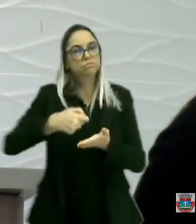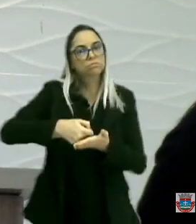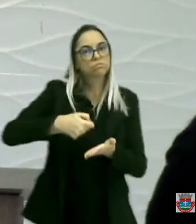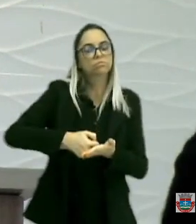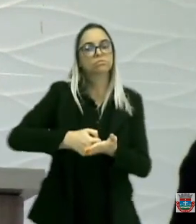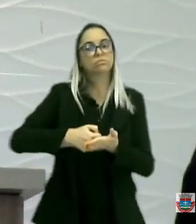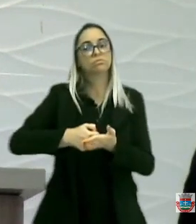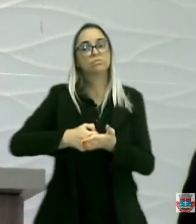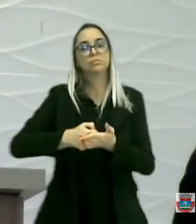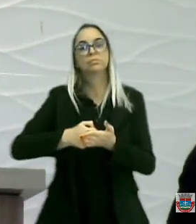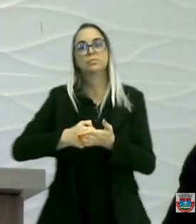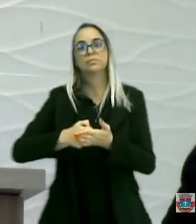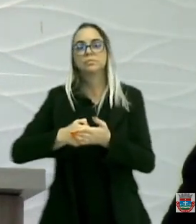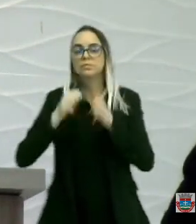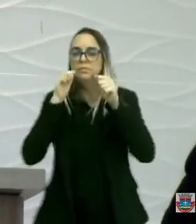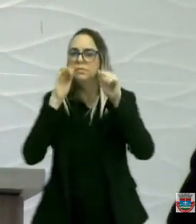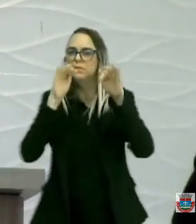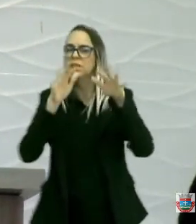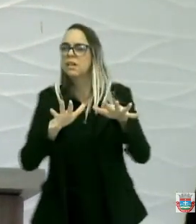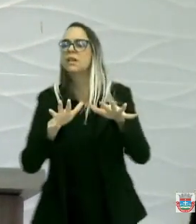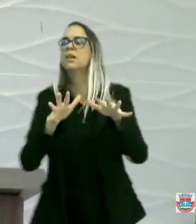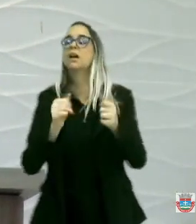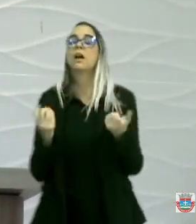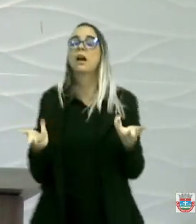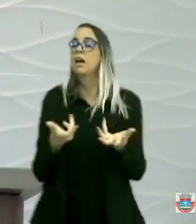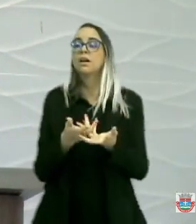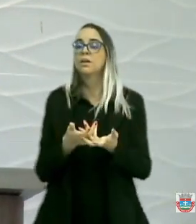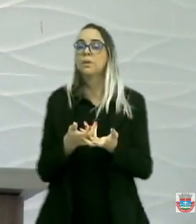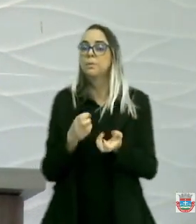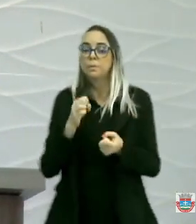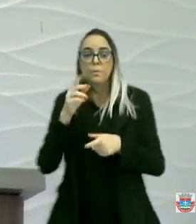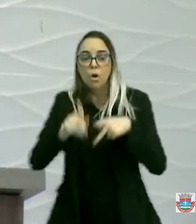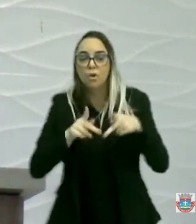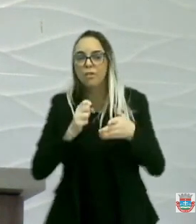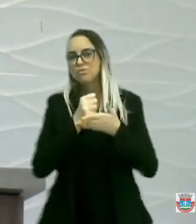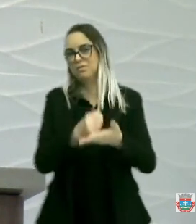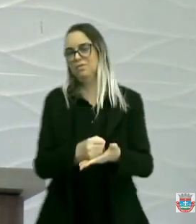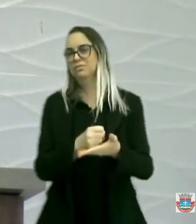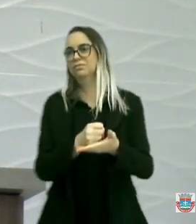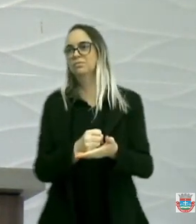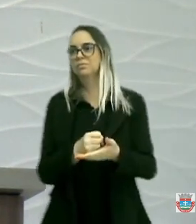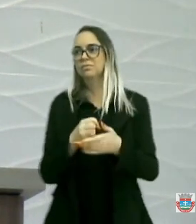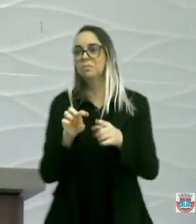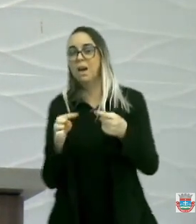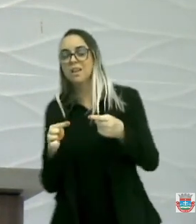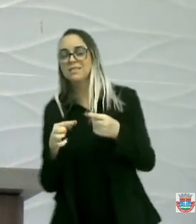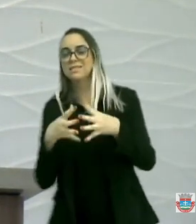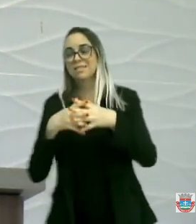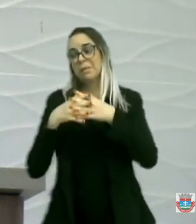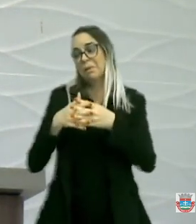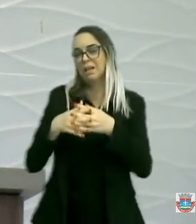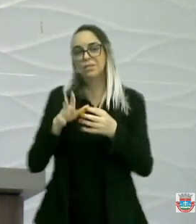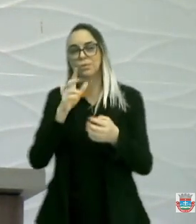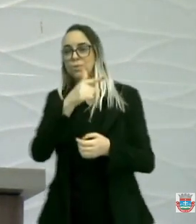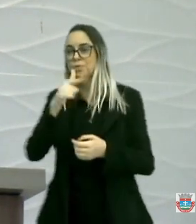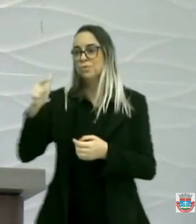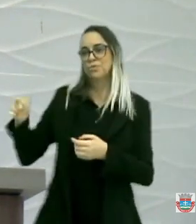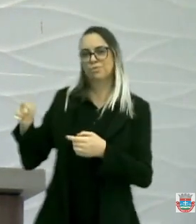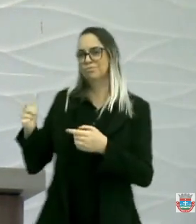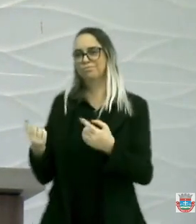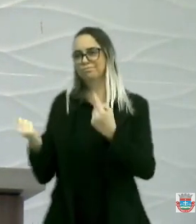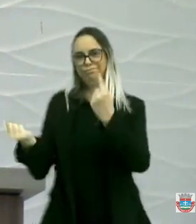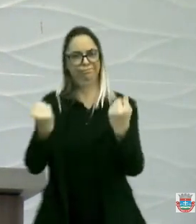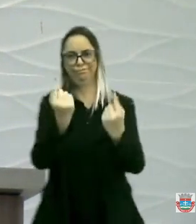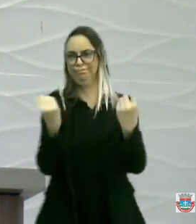missão, ajudando seu povo da maneira que ele pode ajudar, mas não atrapalhando A e B. Faça